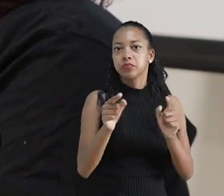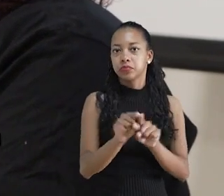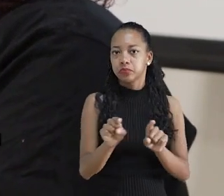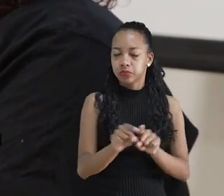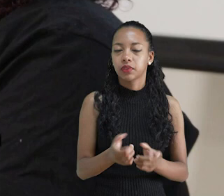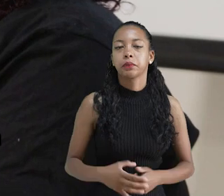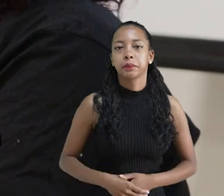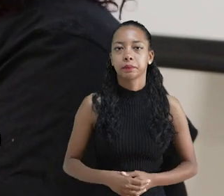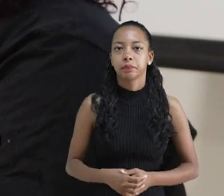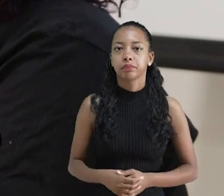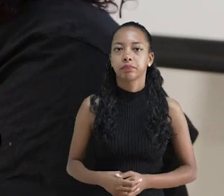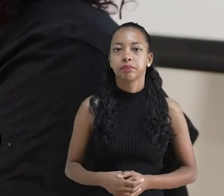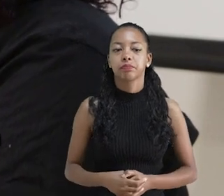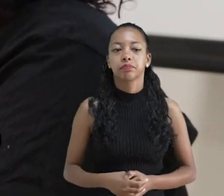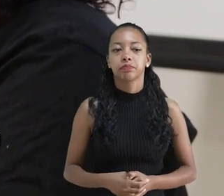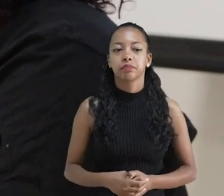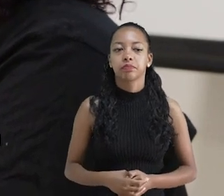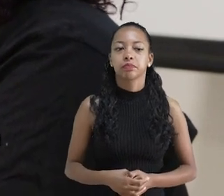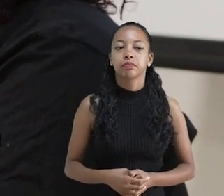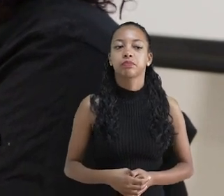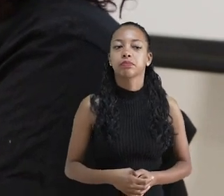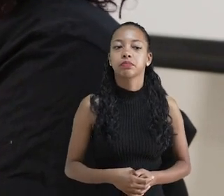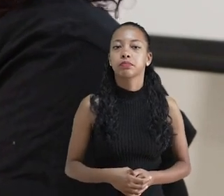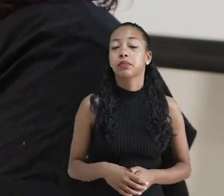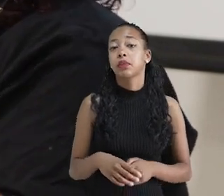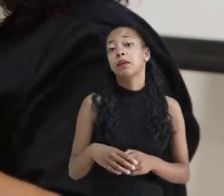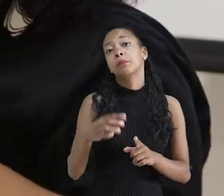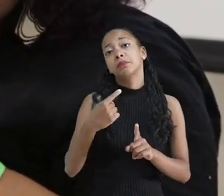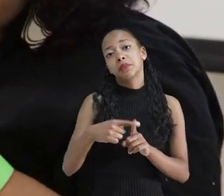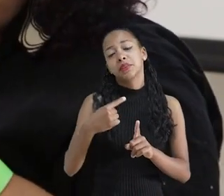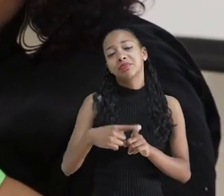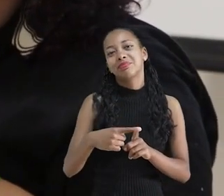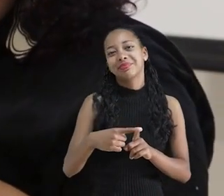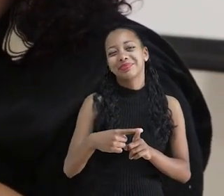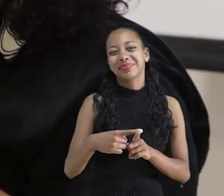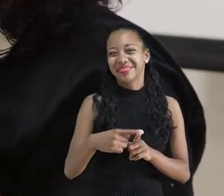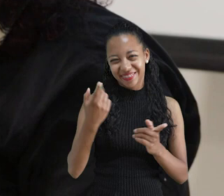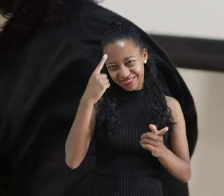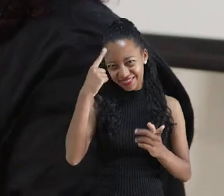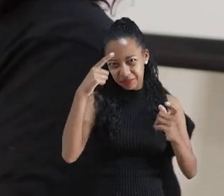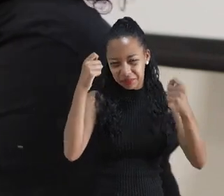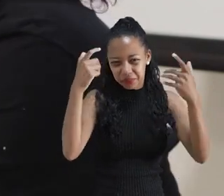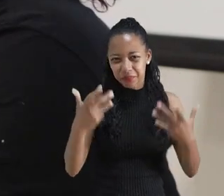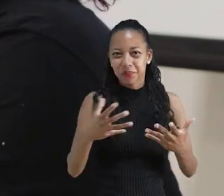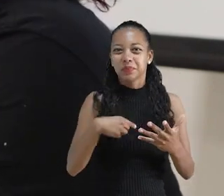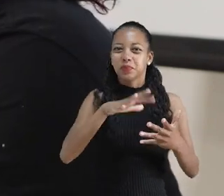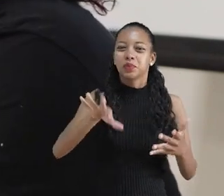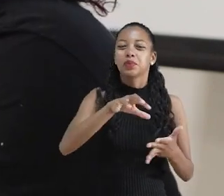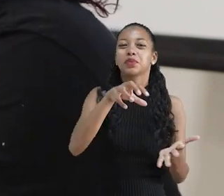icine que é o Fórum de cinema do interior paulista né porque como nós não somos da capital a